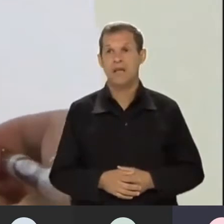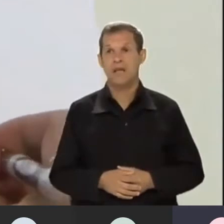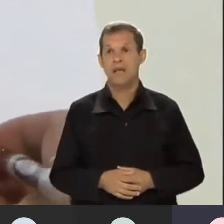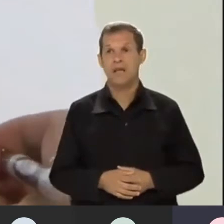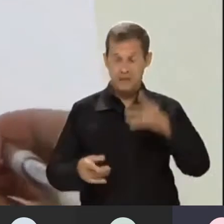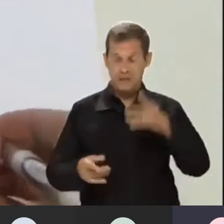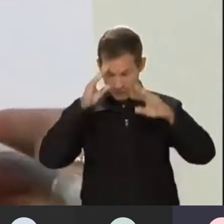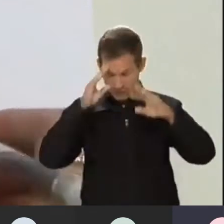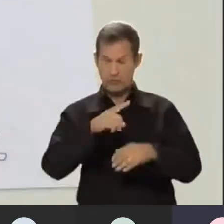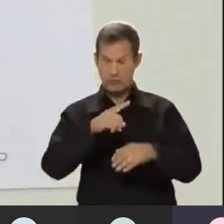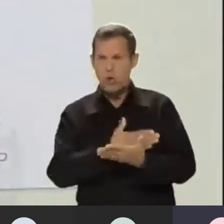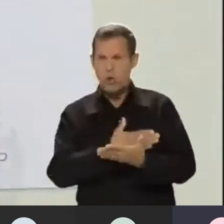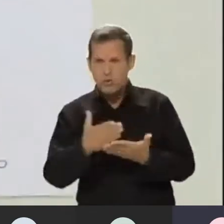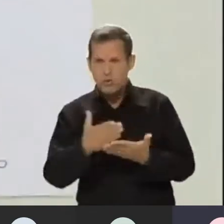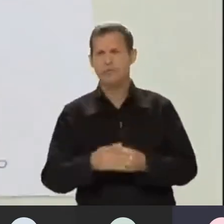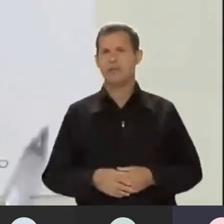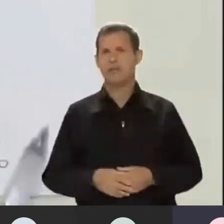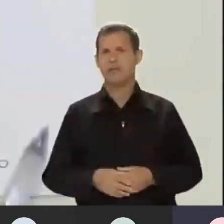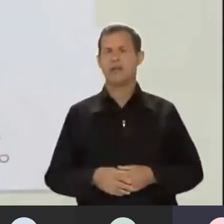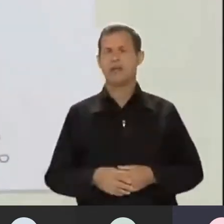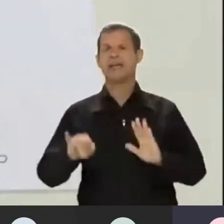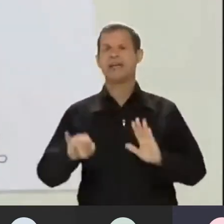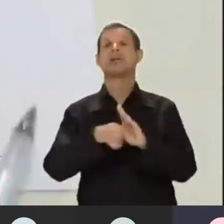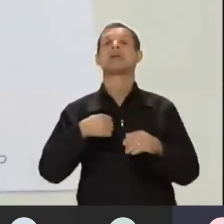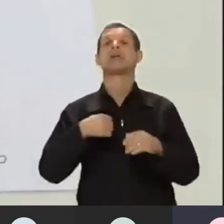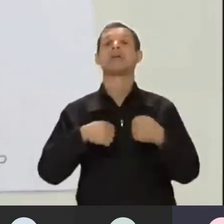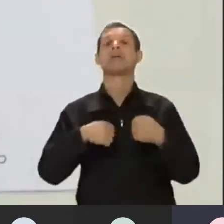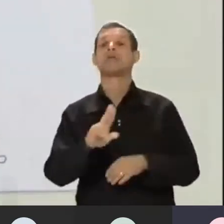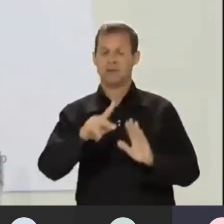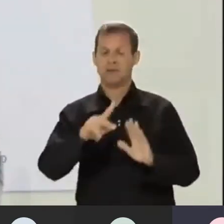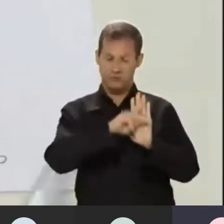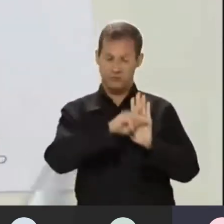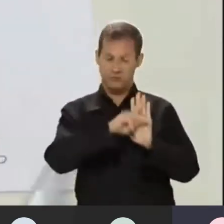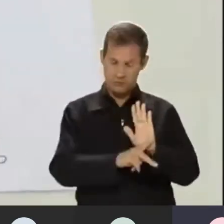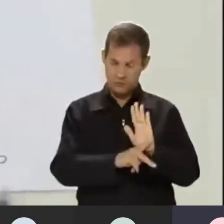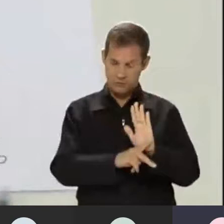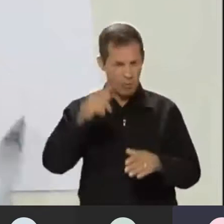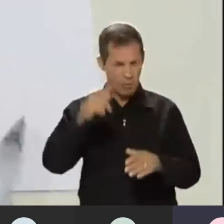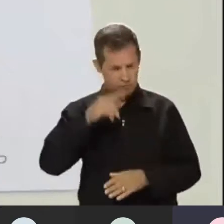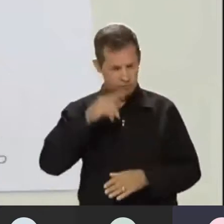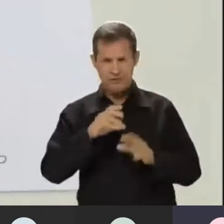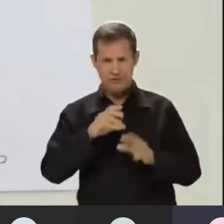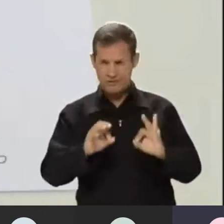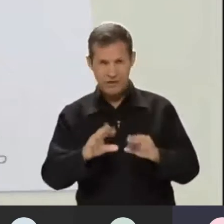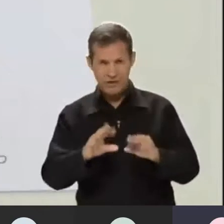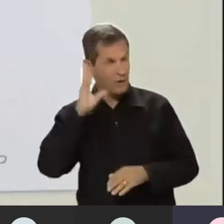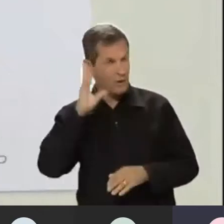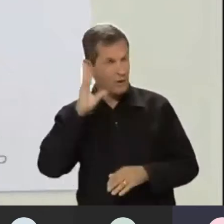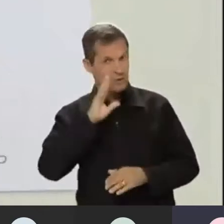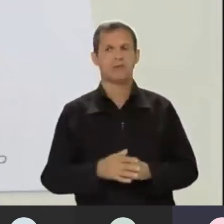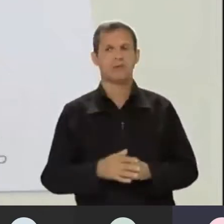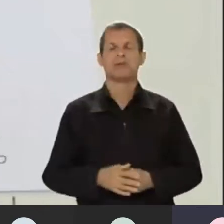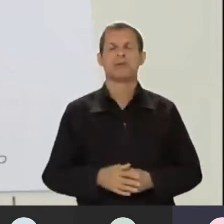Então, pensando nisso aqui, eu tenho que começar a ver o que eu poderia aplicar nesse meu projeto para conseguir propor algo bacana para essa